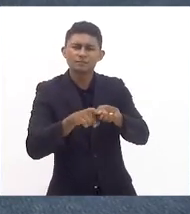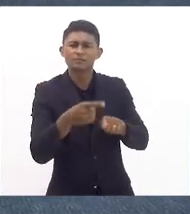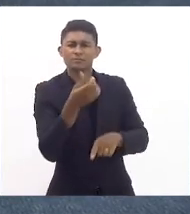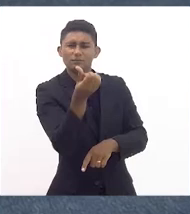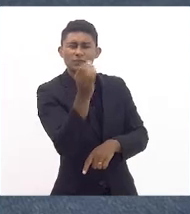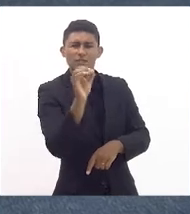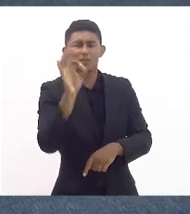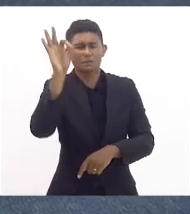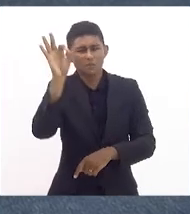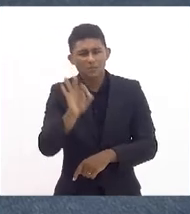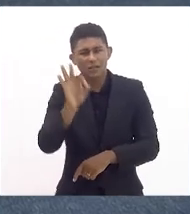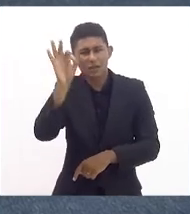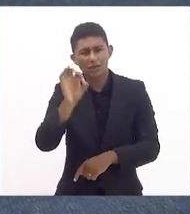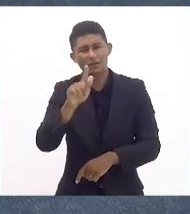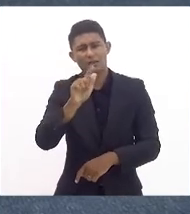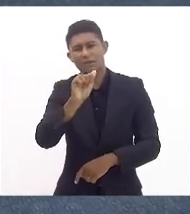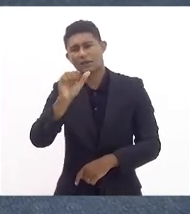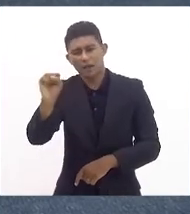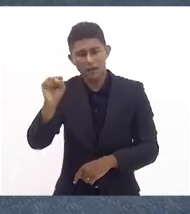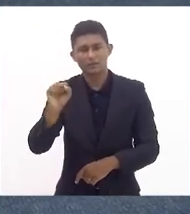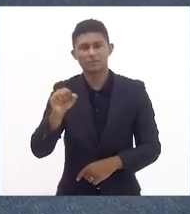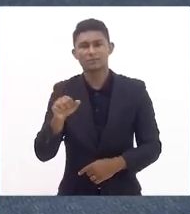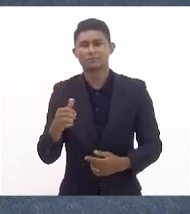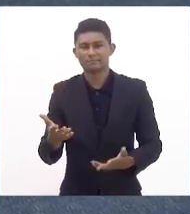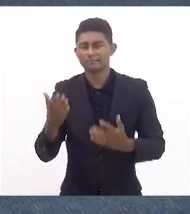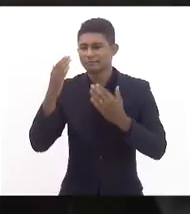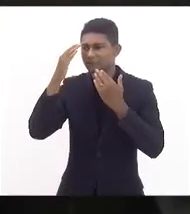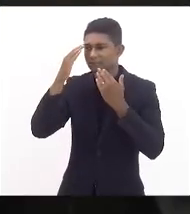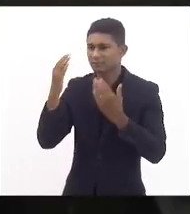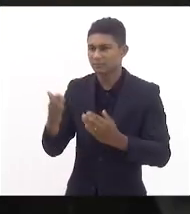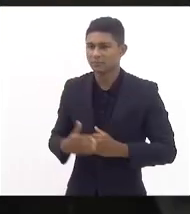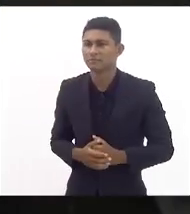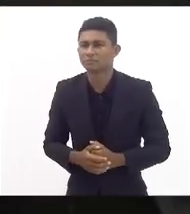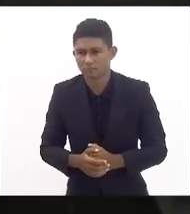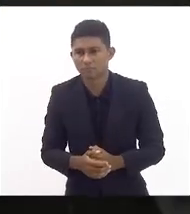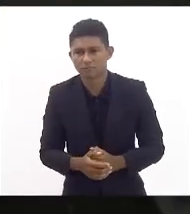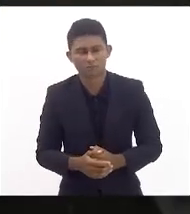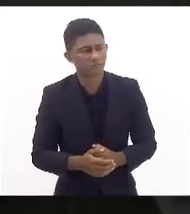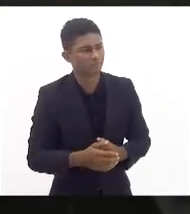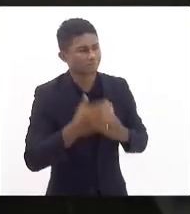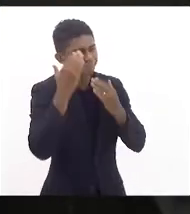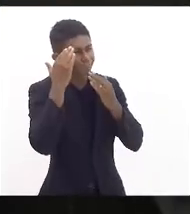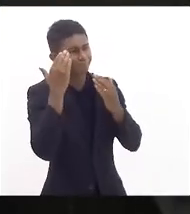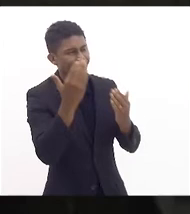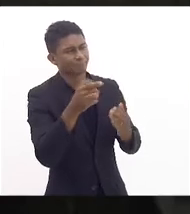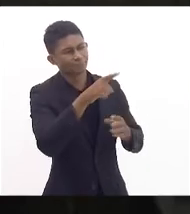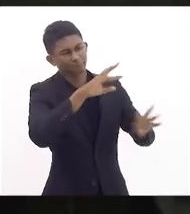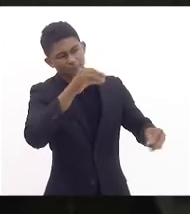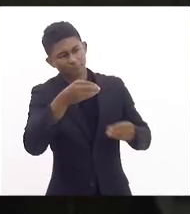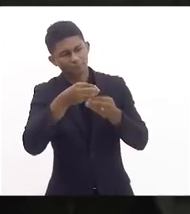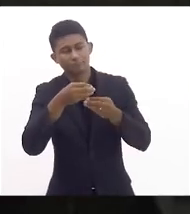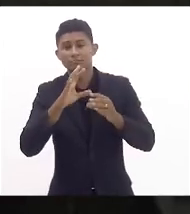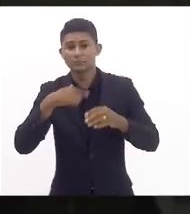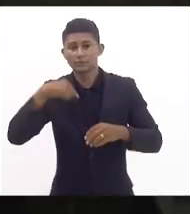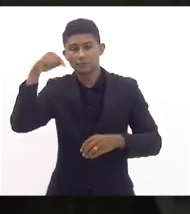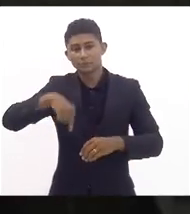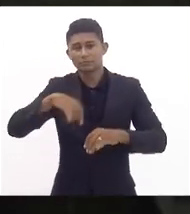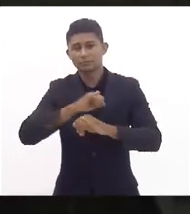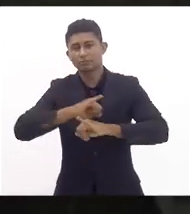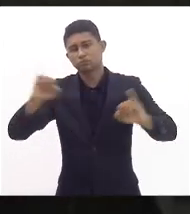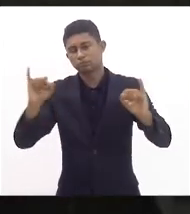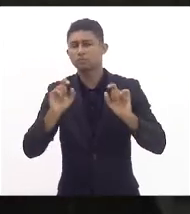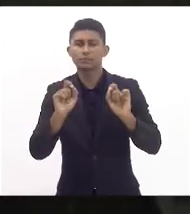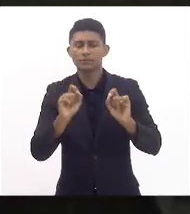60% do gás produzido no pré-sal. Obrigado, deputado. Eu que agradeço a sua parte, senhor presidente. Mas eu quis chamar, senhora